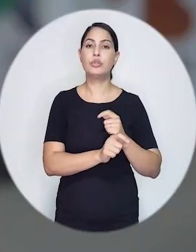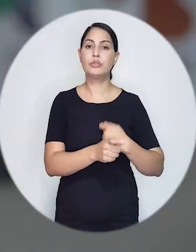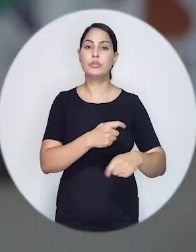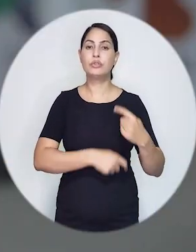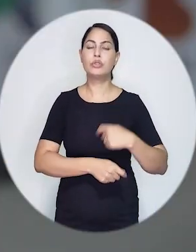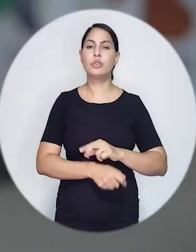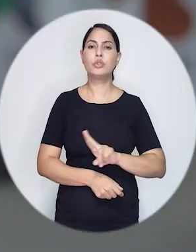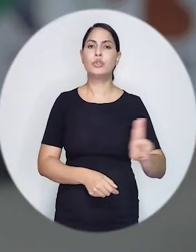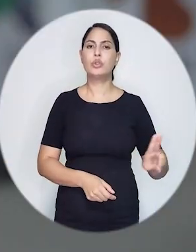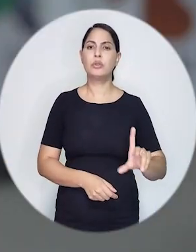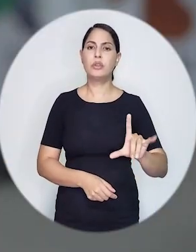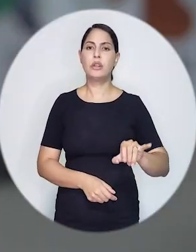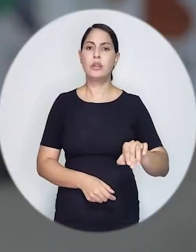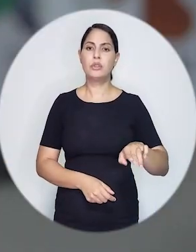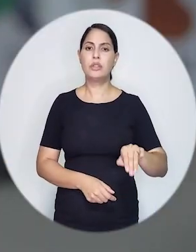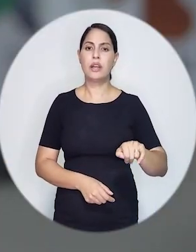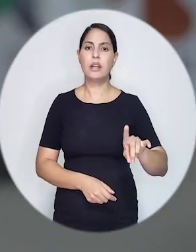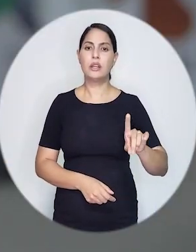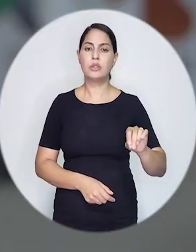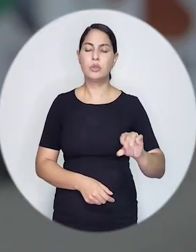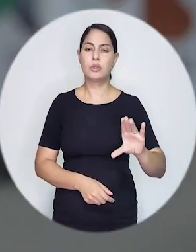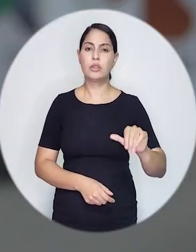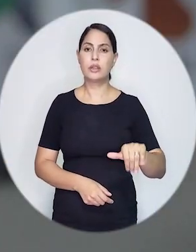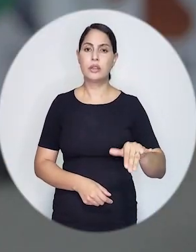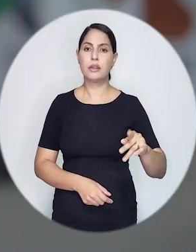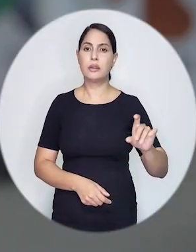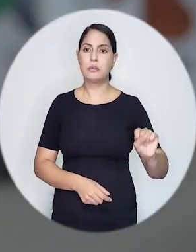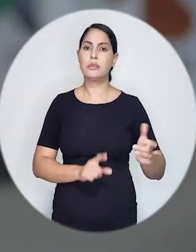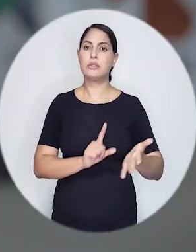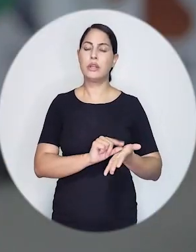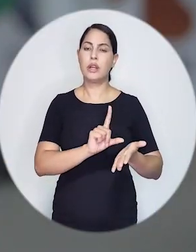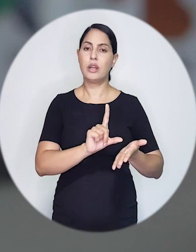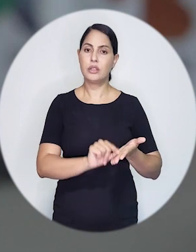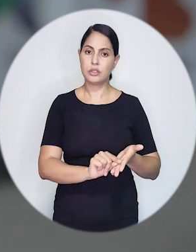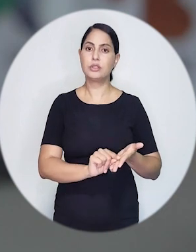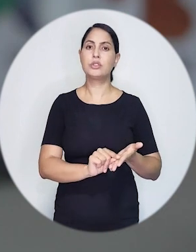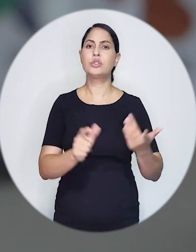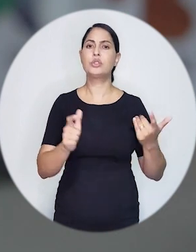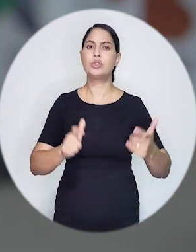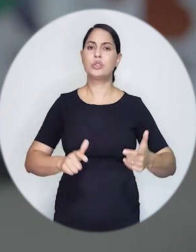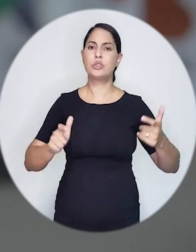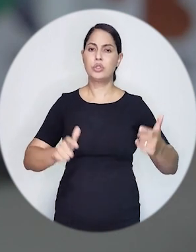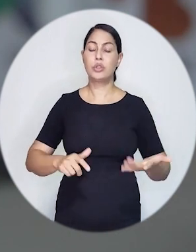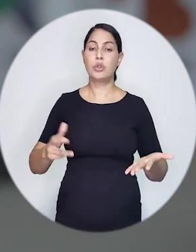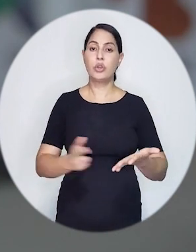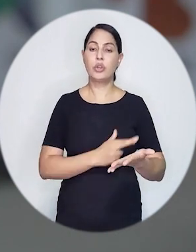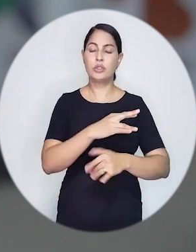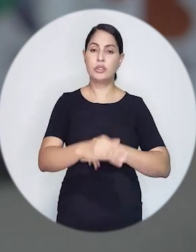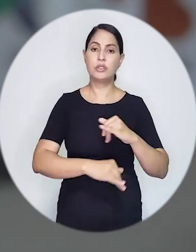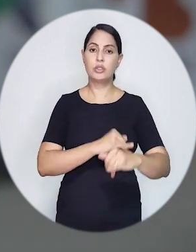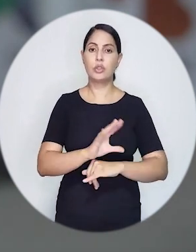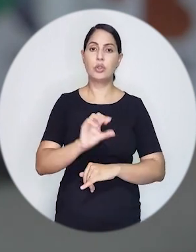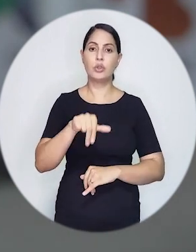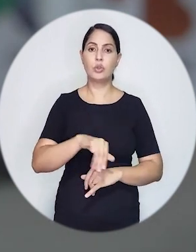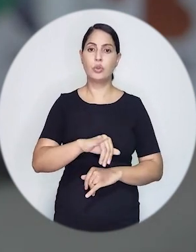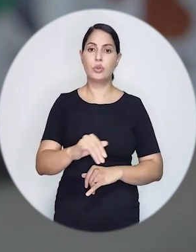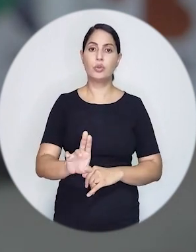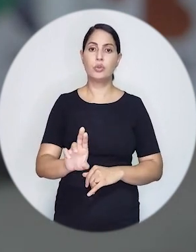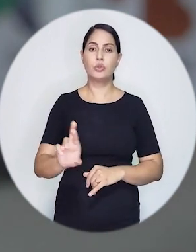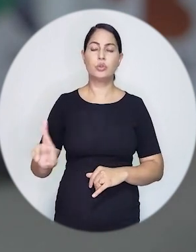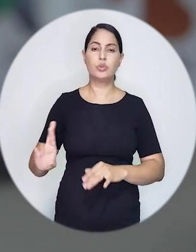diretor tesoureiro da OAB Nacional, Leonardo Campos, escreveu um artigo na revista eletrônica Conjur sobre o projeto